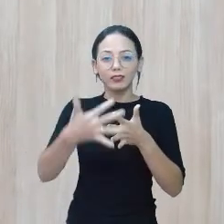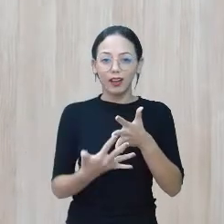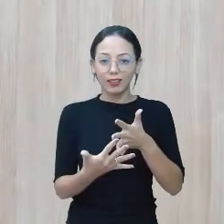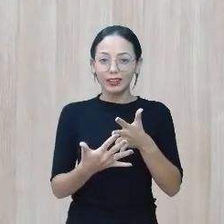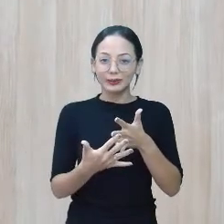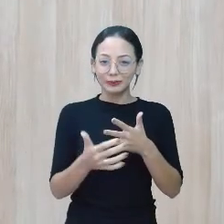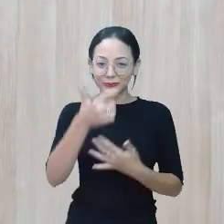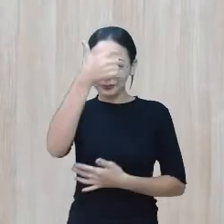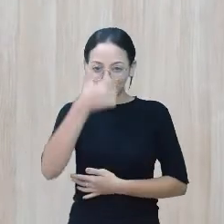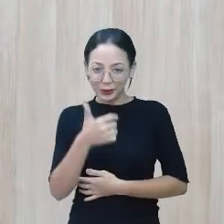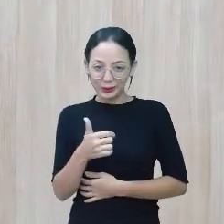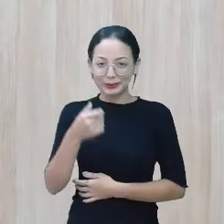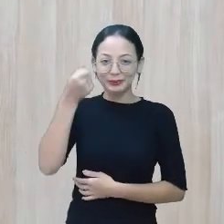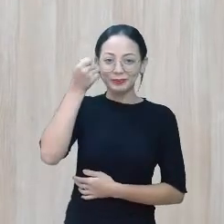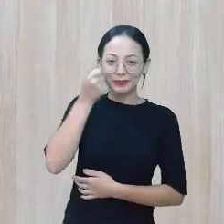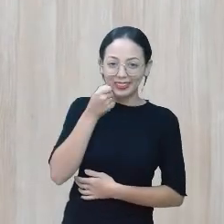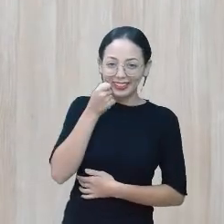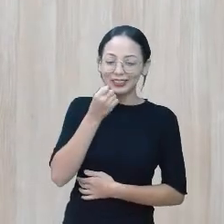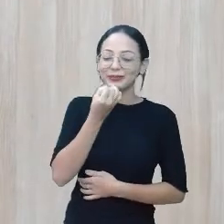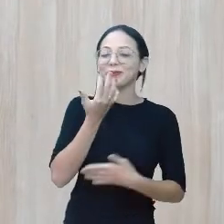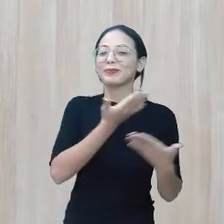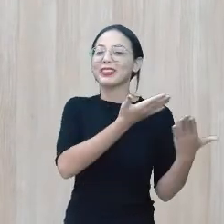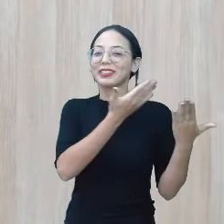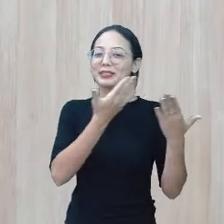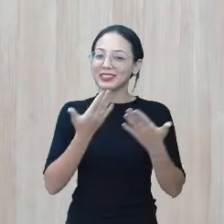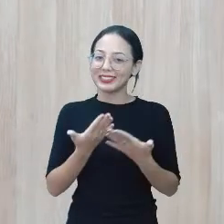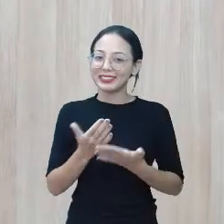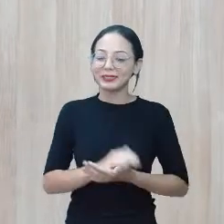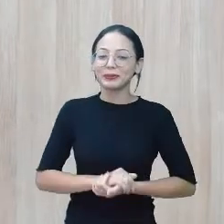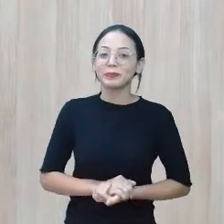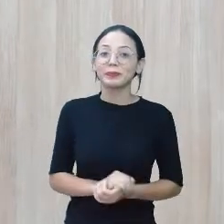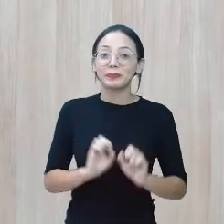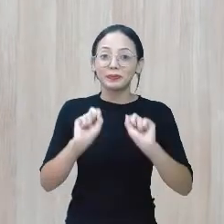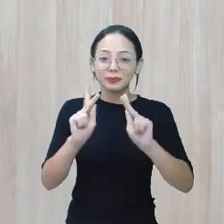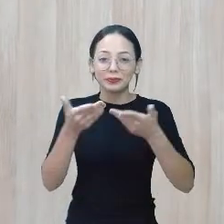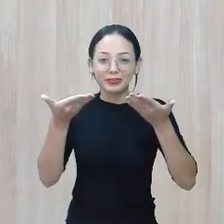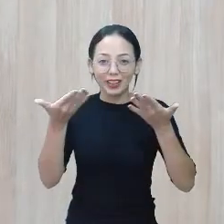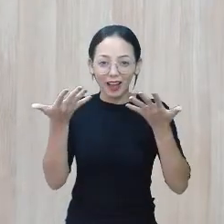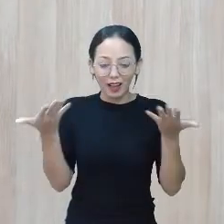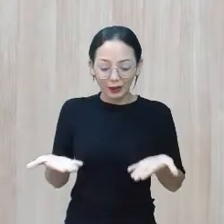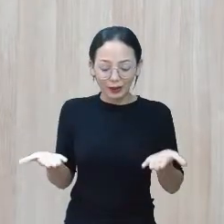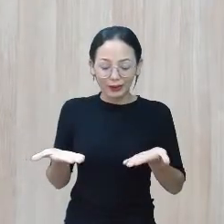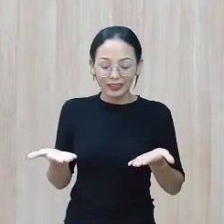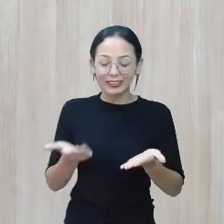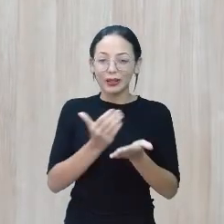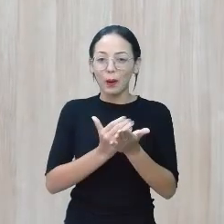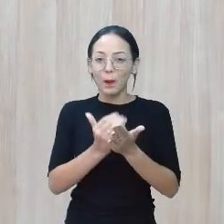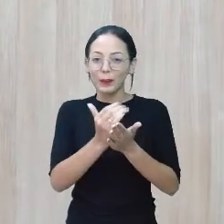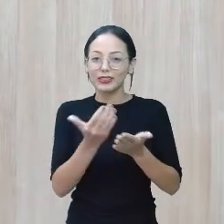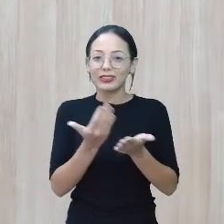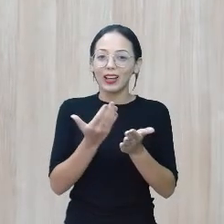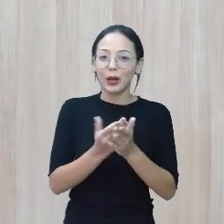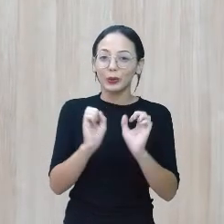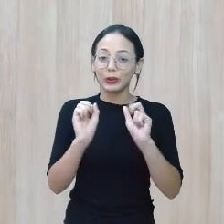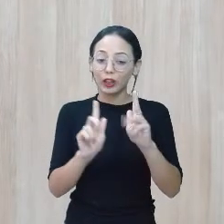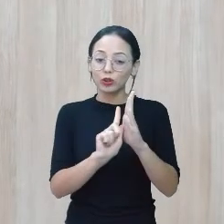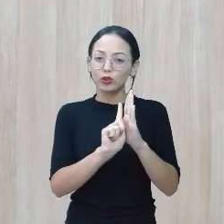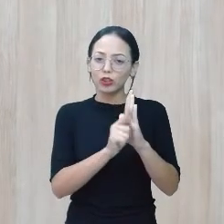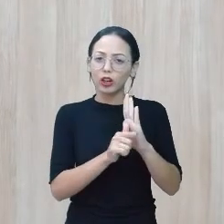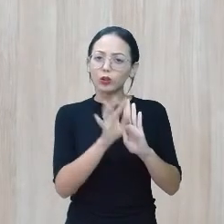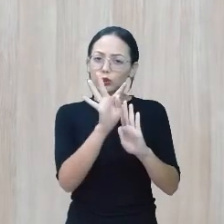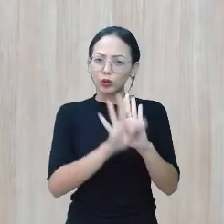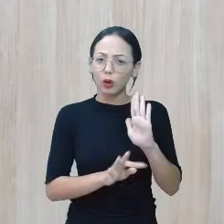pela nossa querida intérprete Adriele. Bem-vinda, Adriele. Então vamos lá, vamos começar a aula de hoje. A gente começa um gênero textual novo,